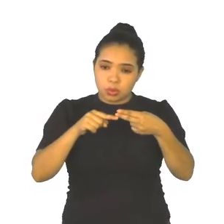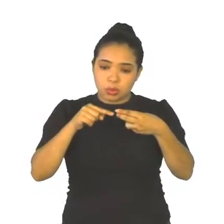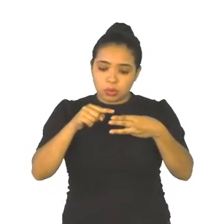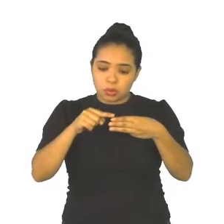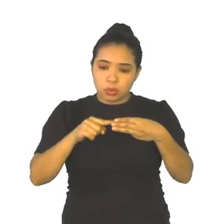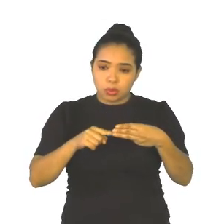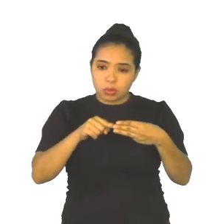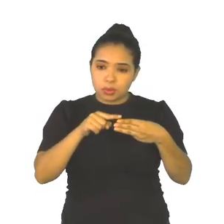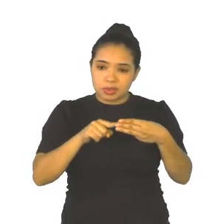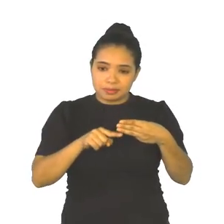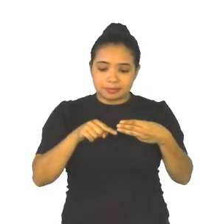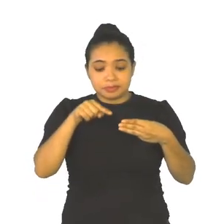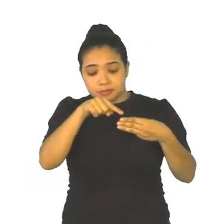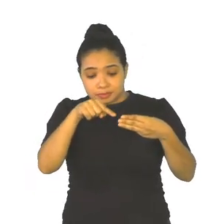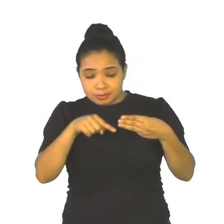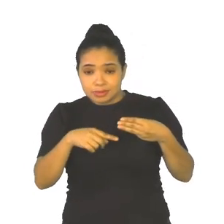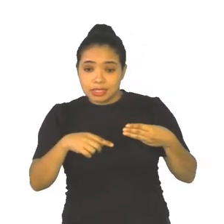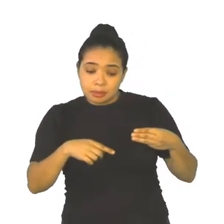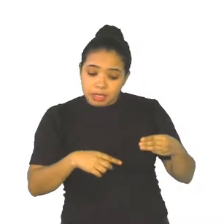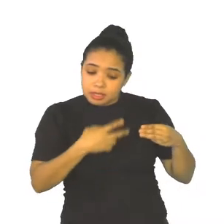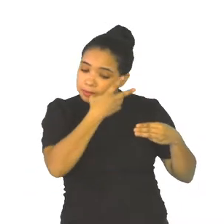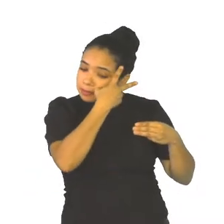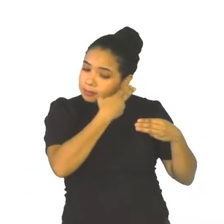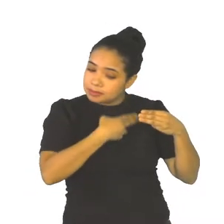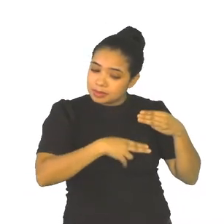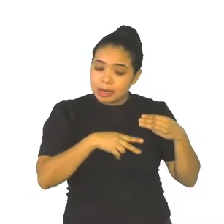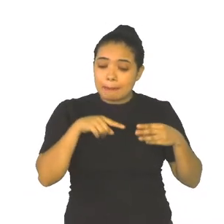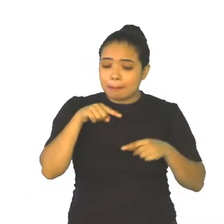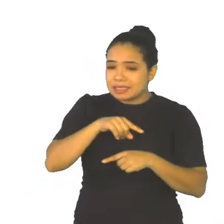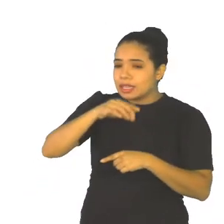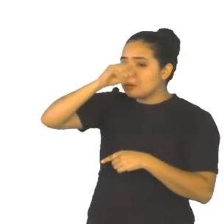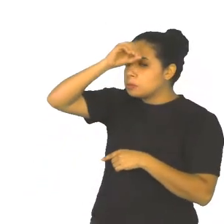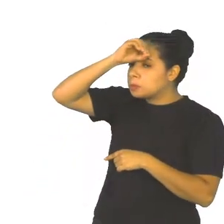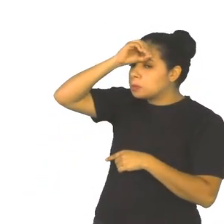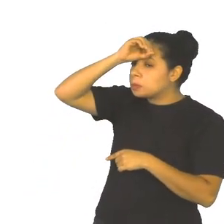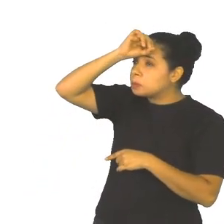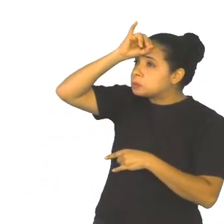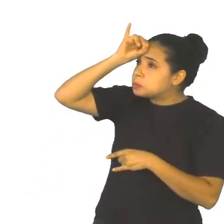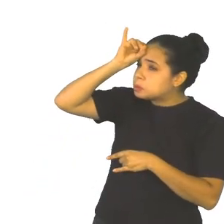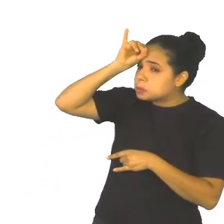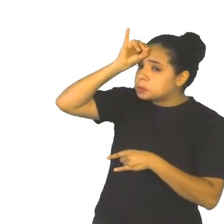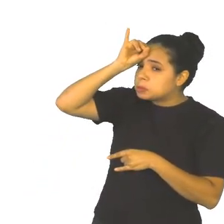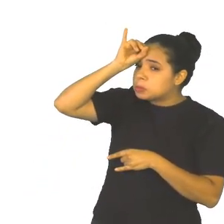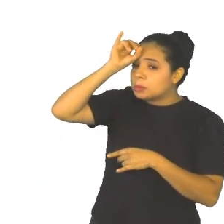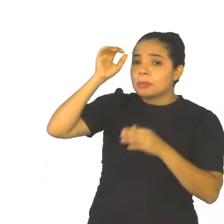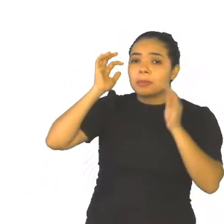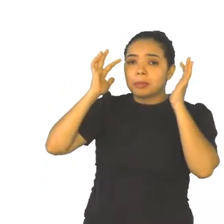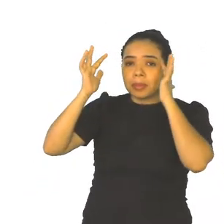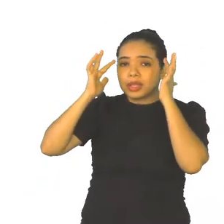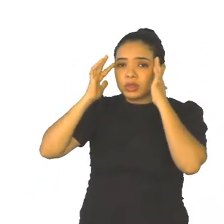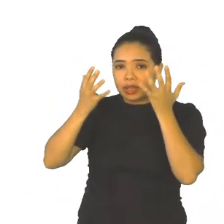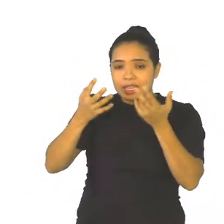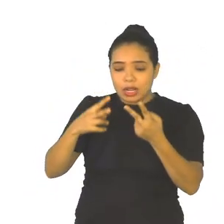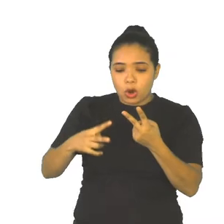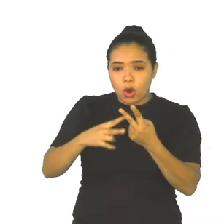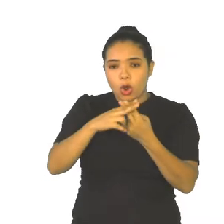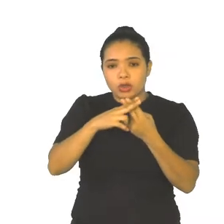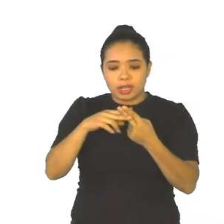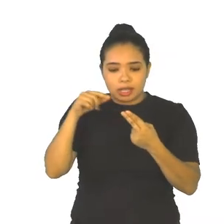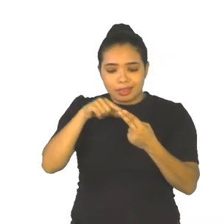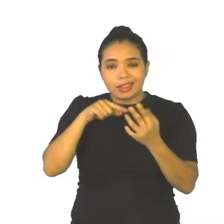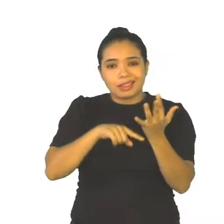isso que a mãe dela quis dizer. Só que ela, muito pequenininha, levou ao pé da letra e pensou que a mãe dela queria cortar